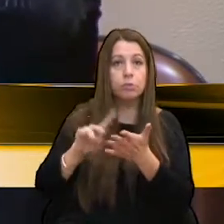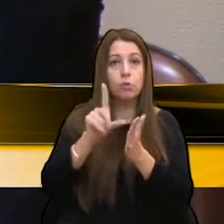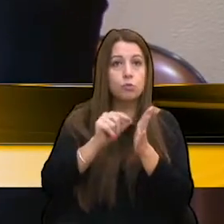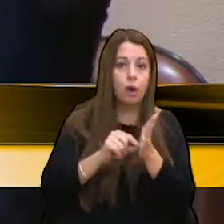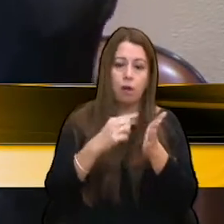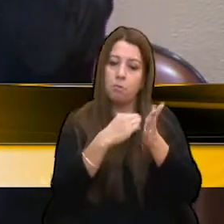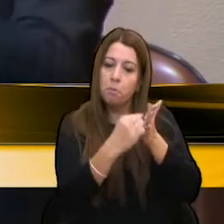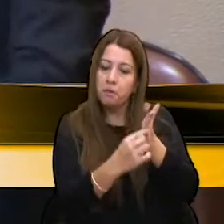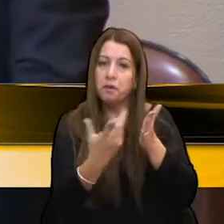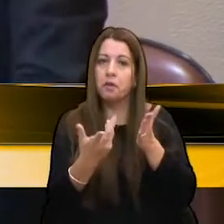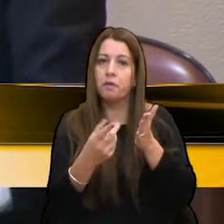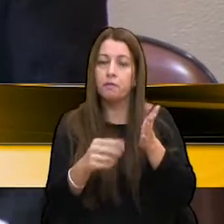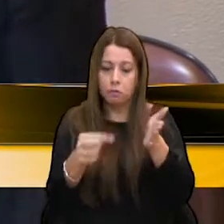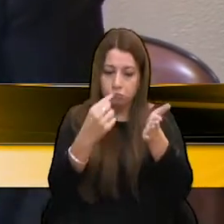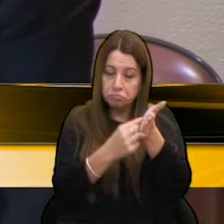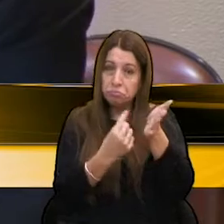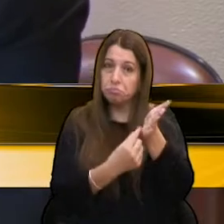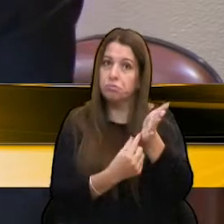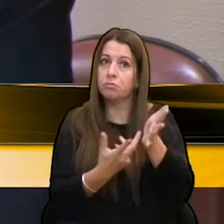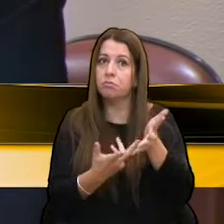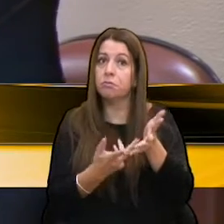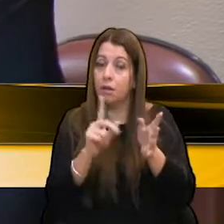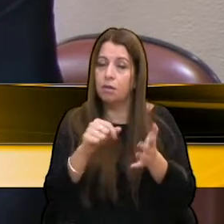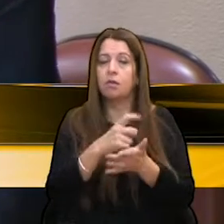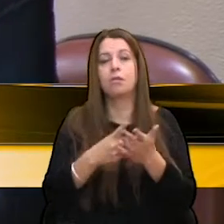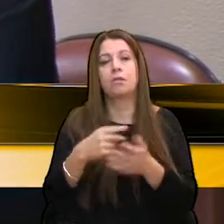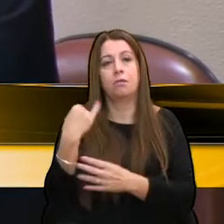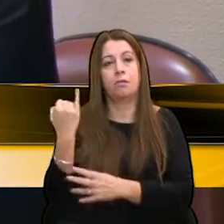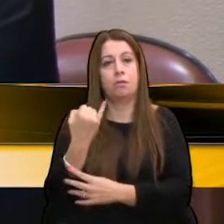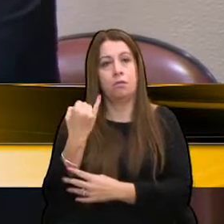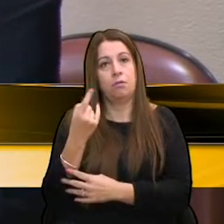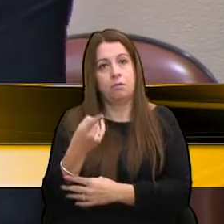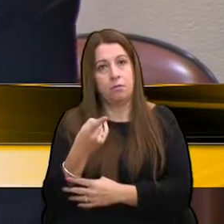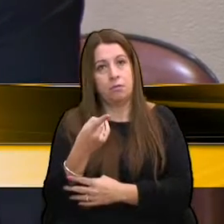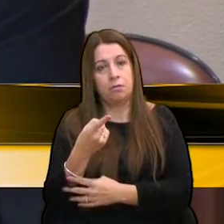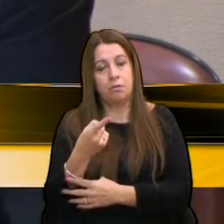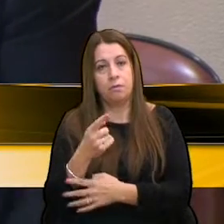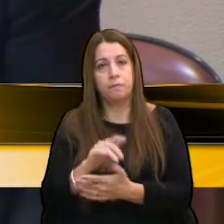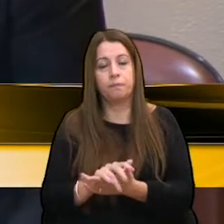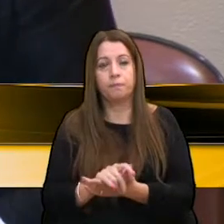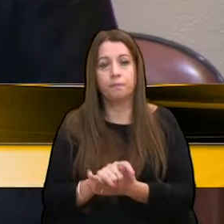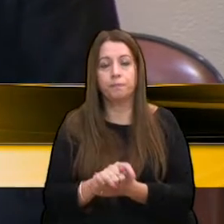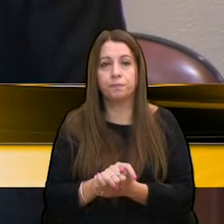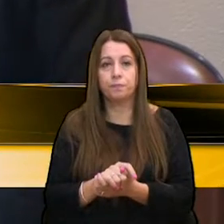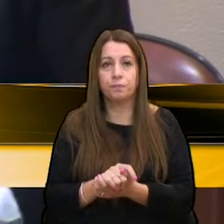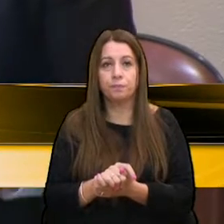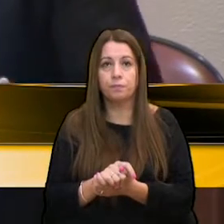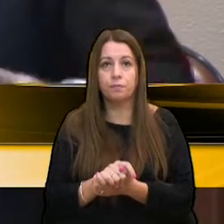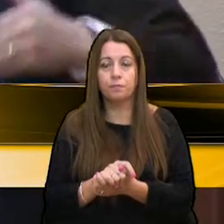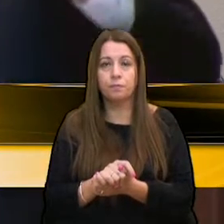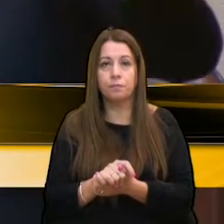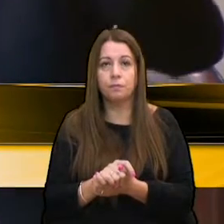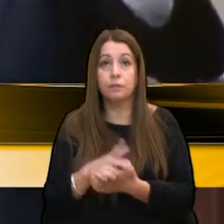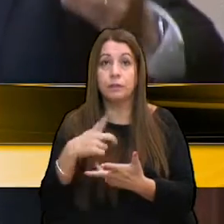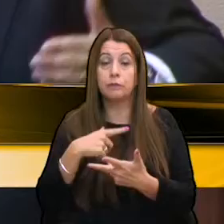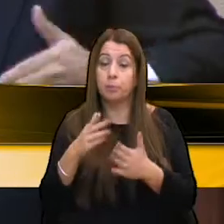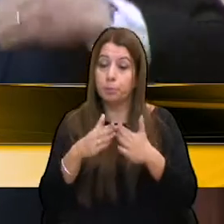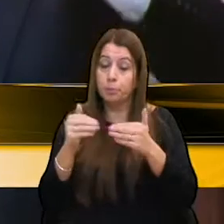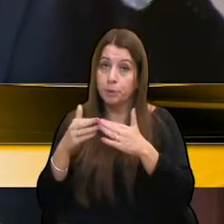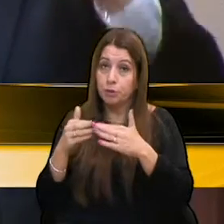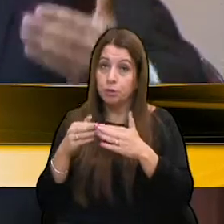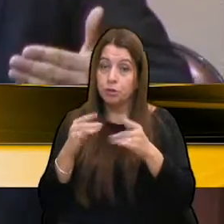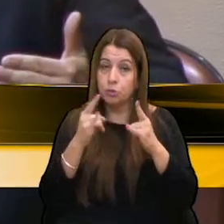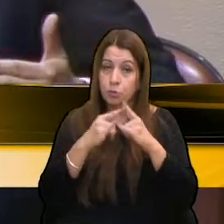um parágrafo ou um inciso. Então é um projeto importante, nobres pares, é um projeto importante que vem de uma solicitação